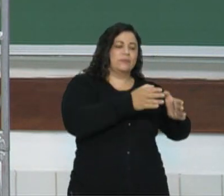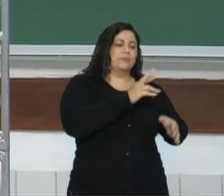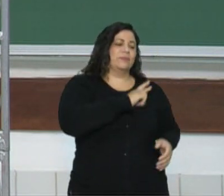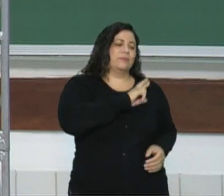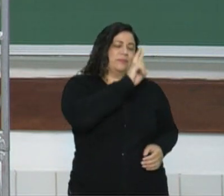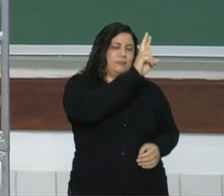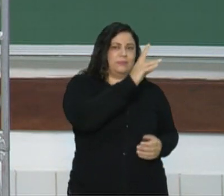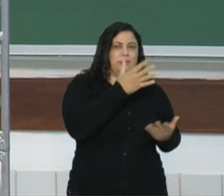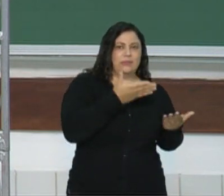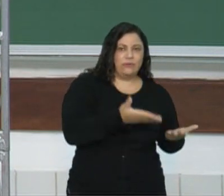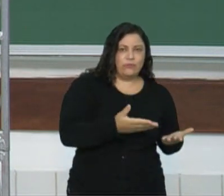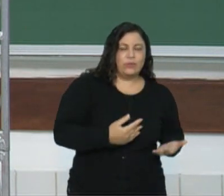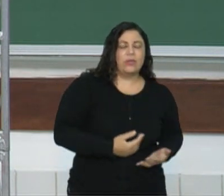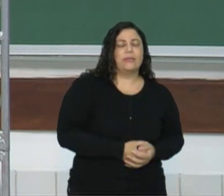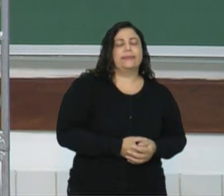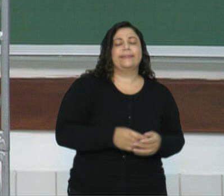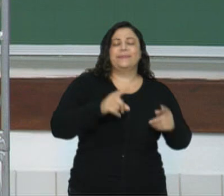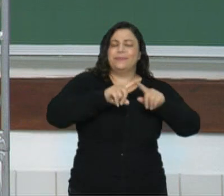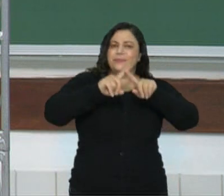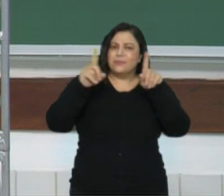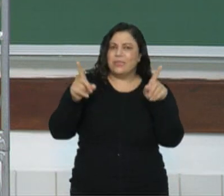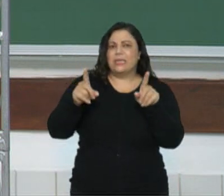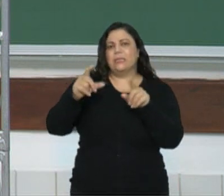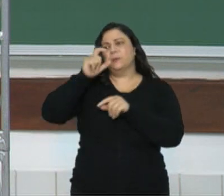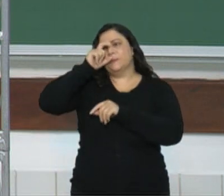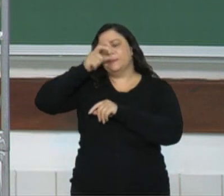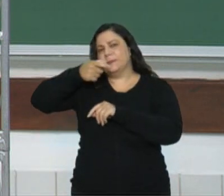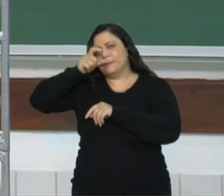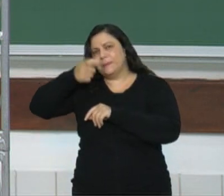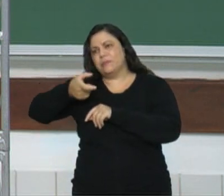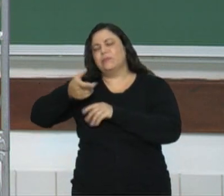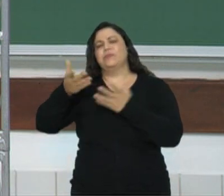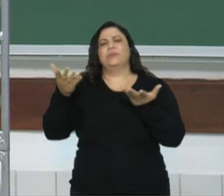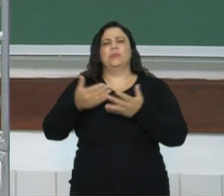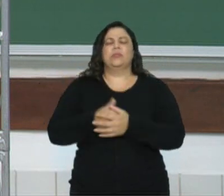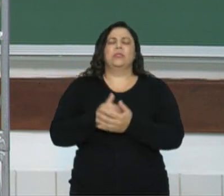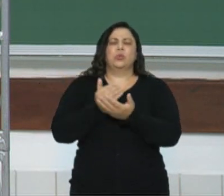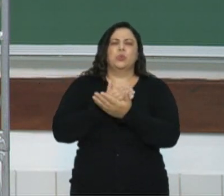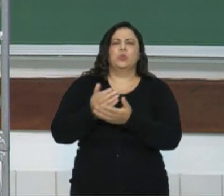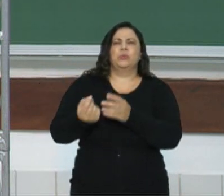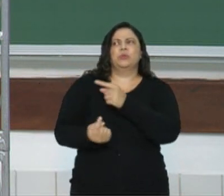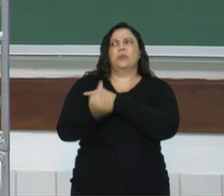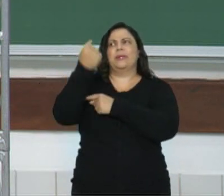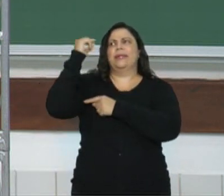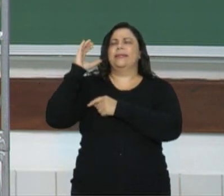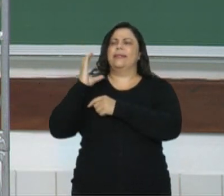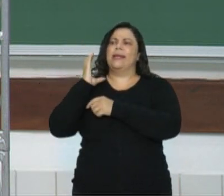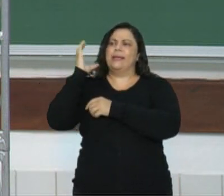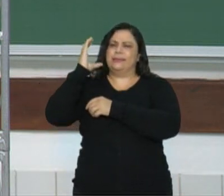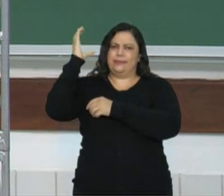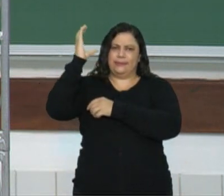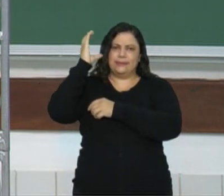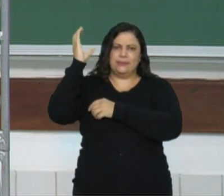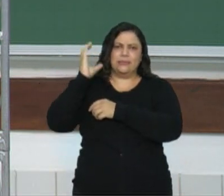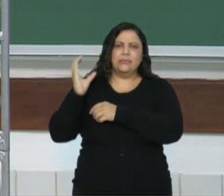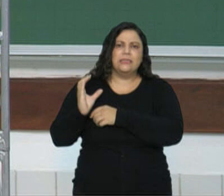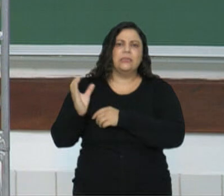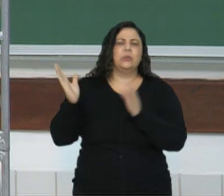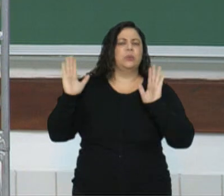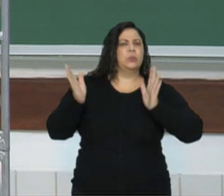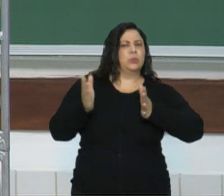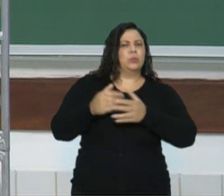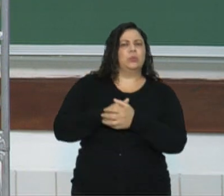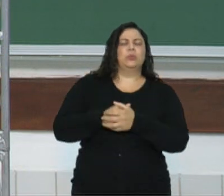não, ele já, como consequência do próprio Newton, que já começou essas questões, ele coloca, não, é